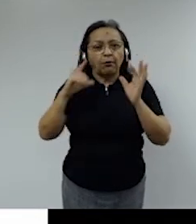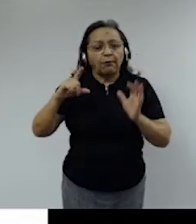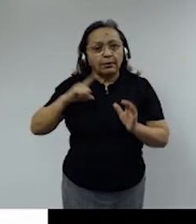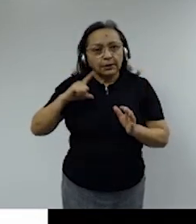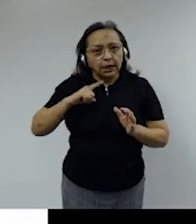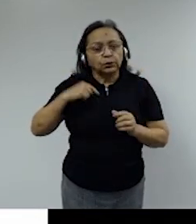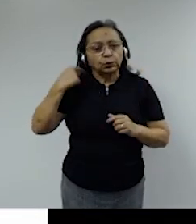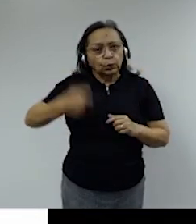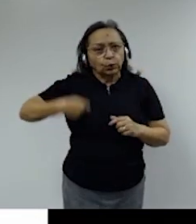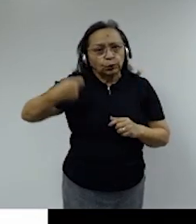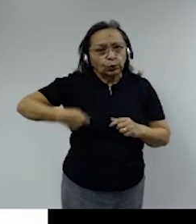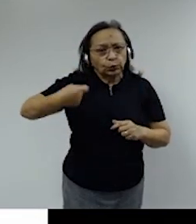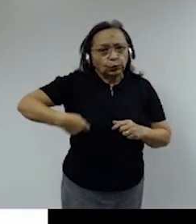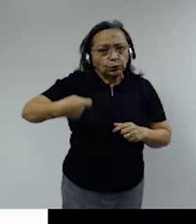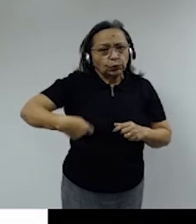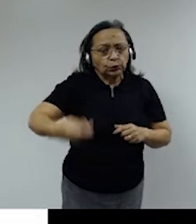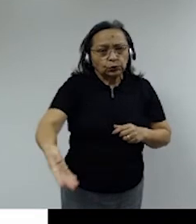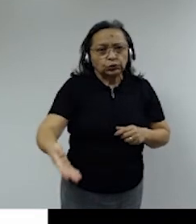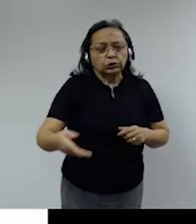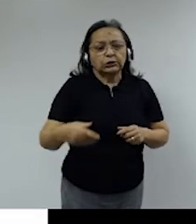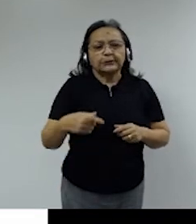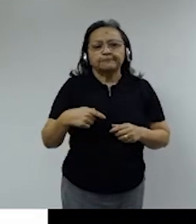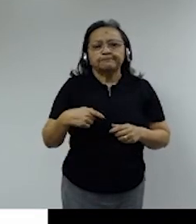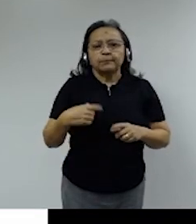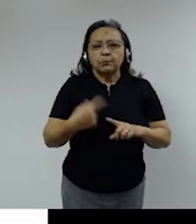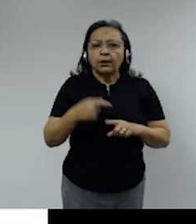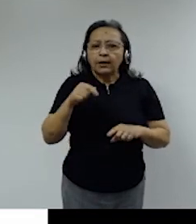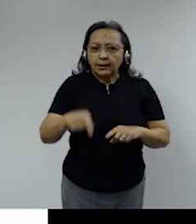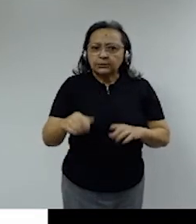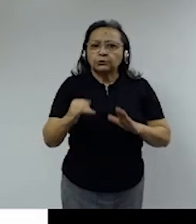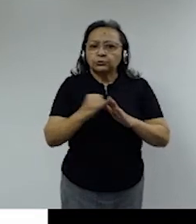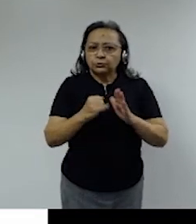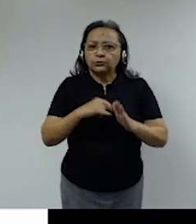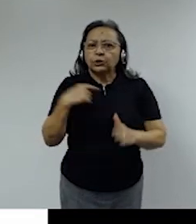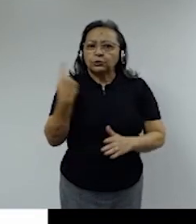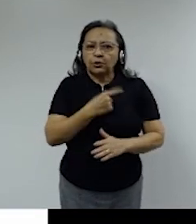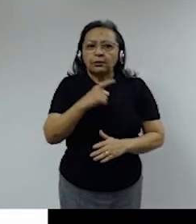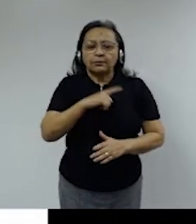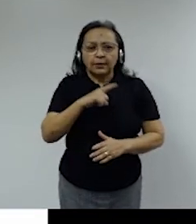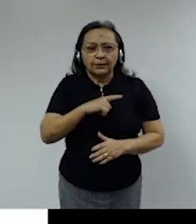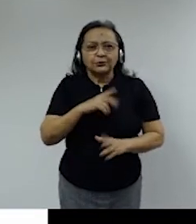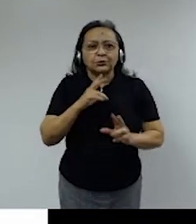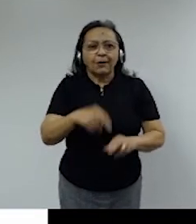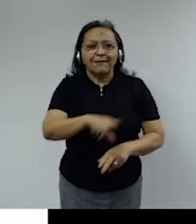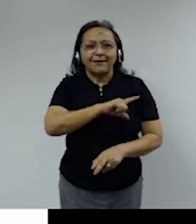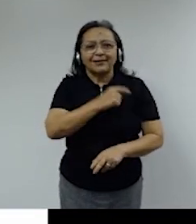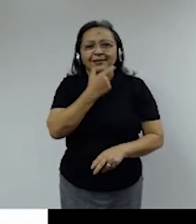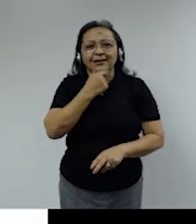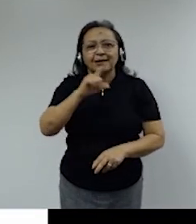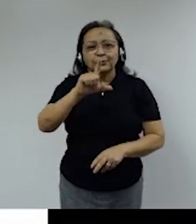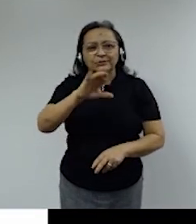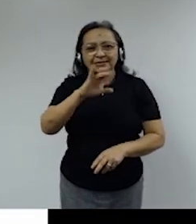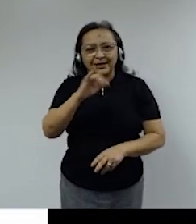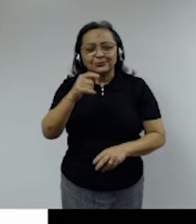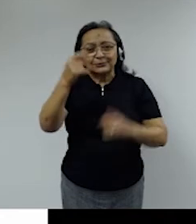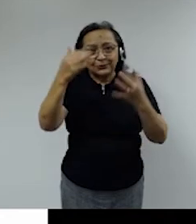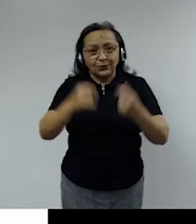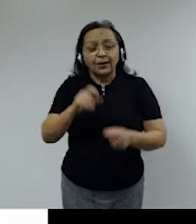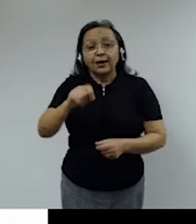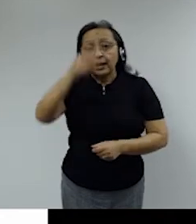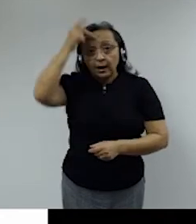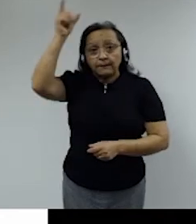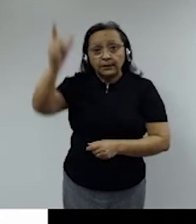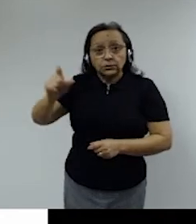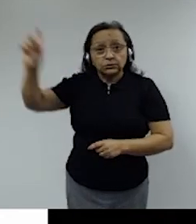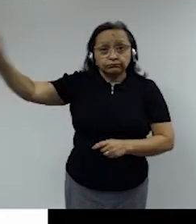existindo todos os dias, rotinariamente, porque esse é um instituto que a gente tem para, como o Luciano falou, né? Quem são as pessoas que são levadas para essas